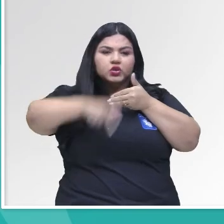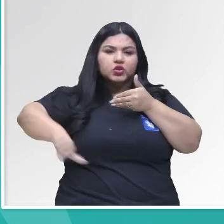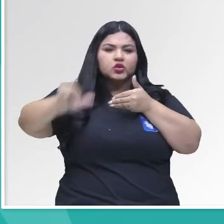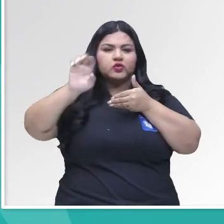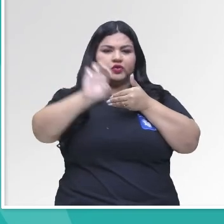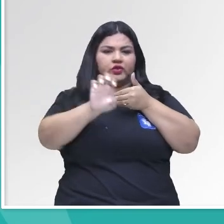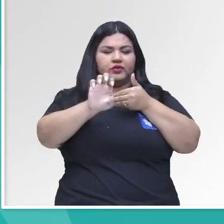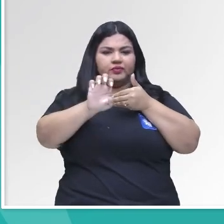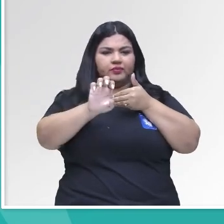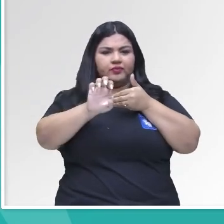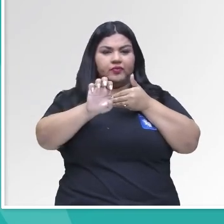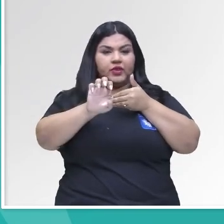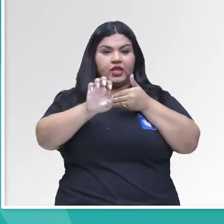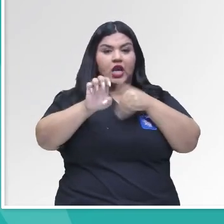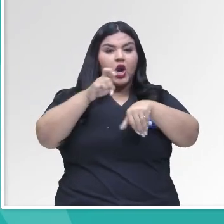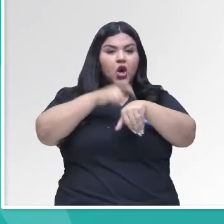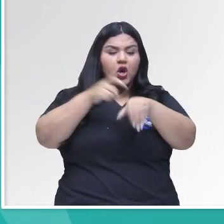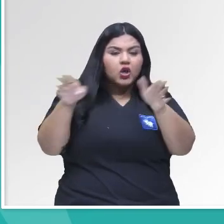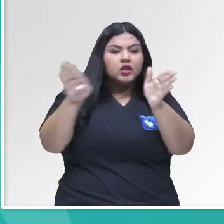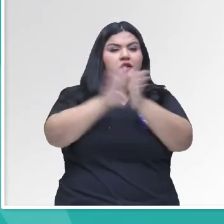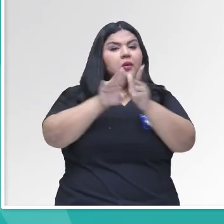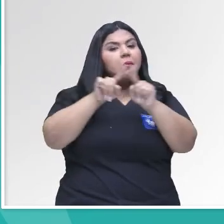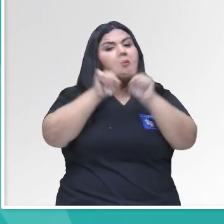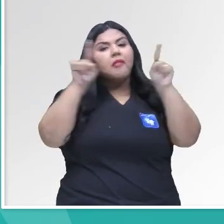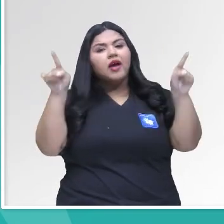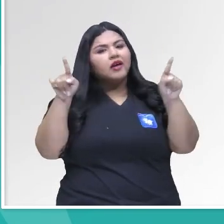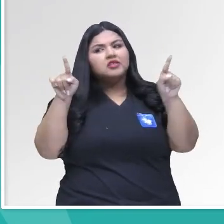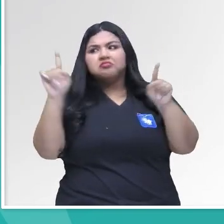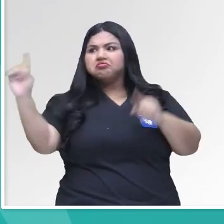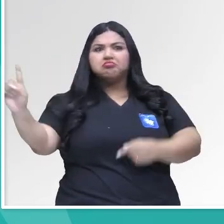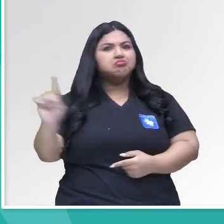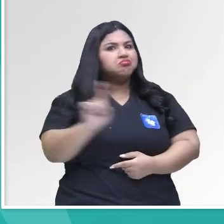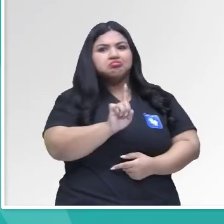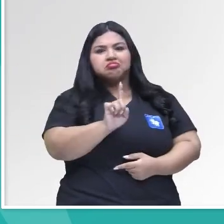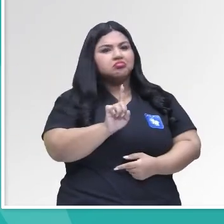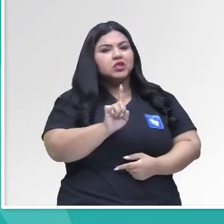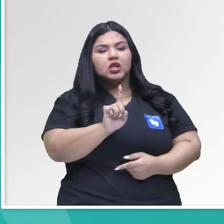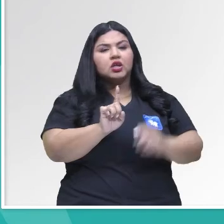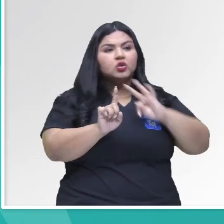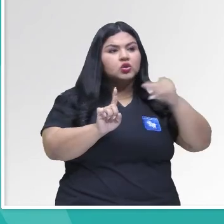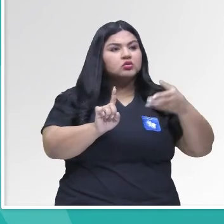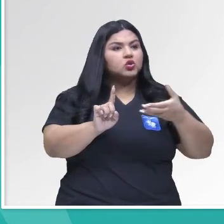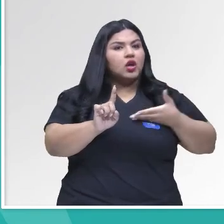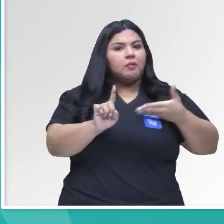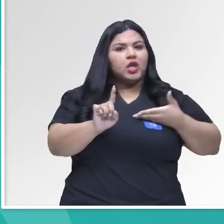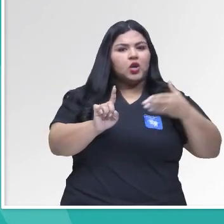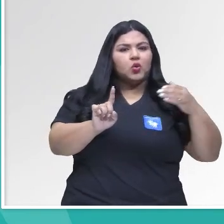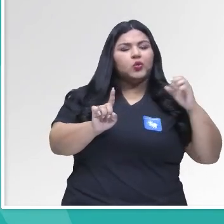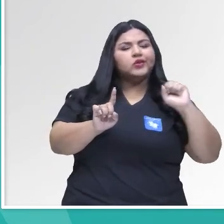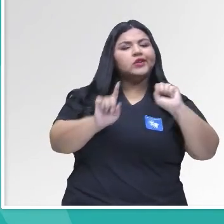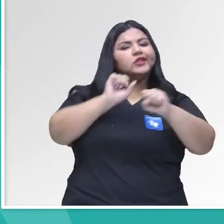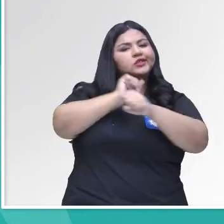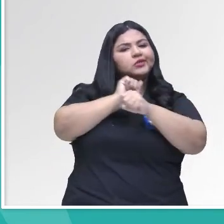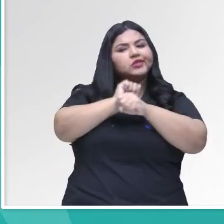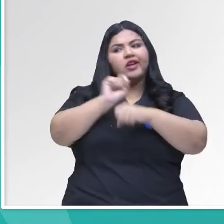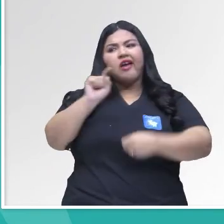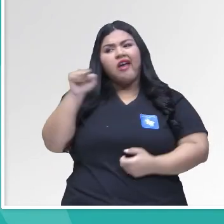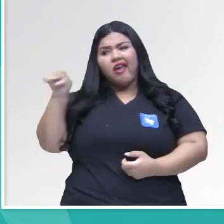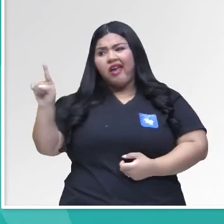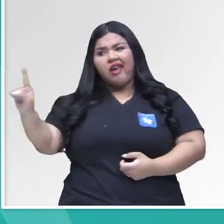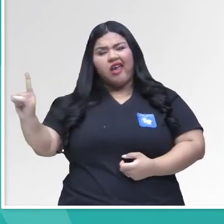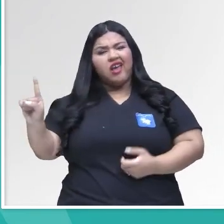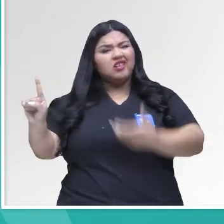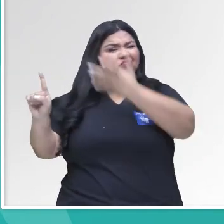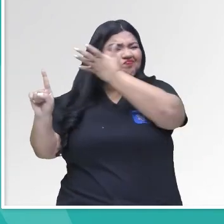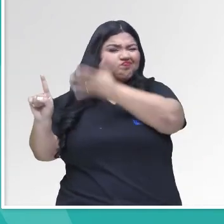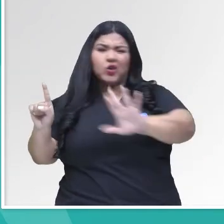ezinho. Chegou a hora, mas ele não aparecia, todos o esperavam e ele não queria ir.